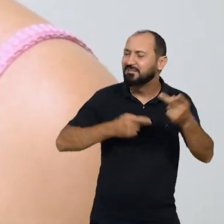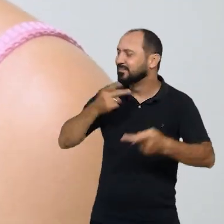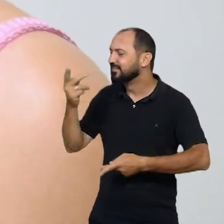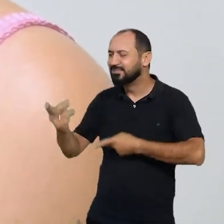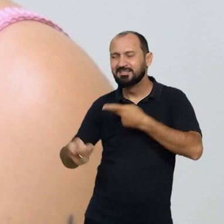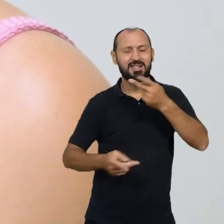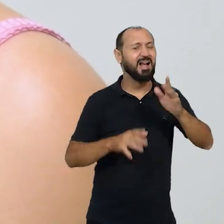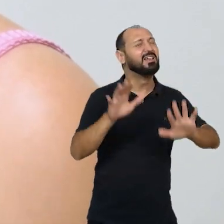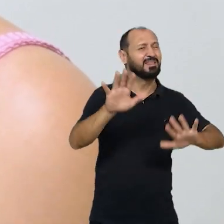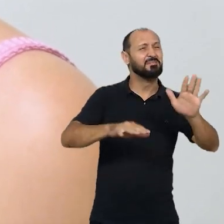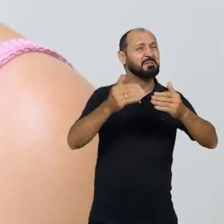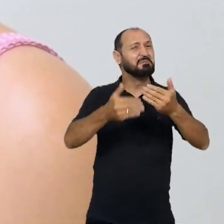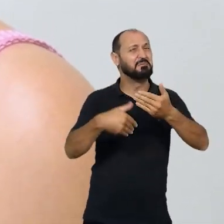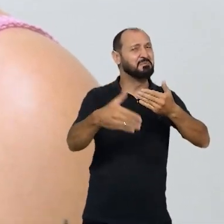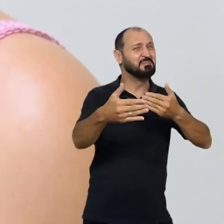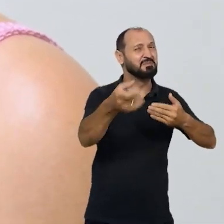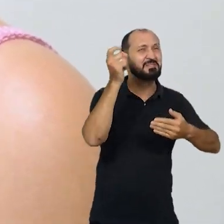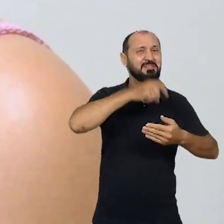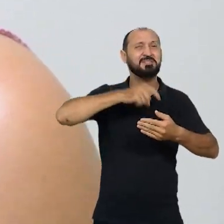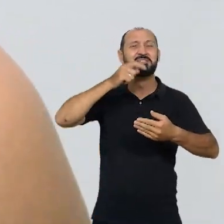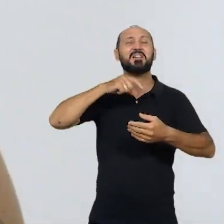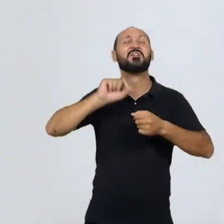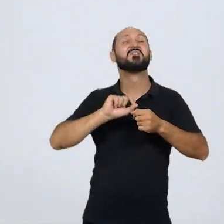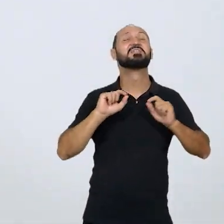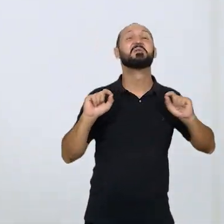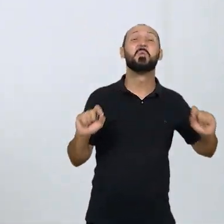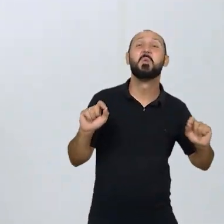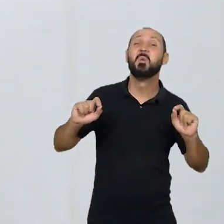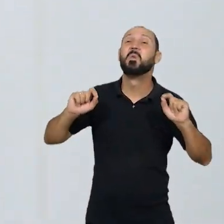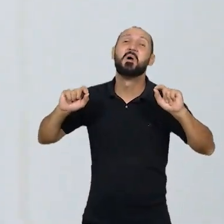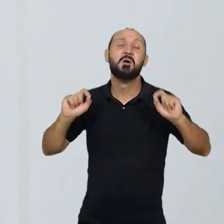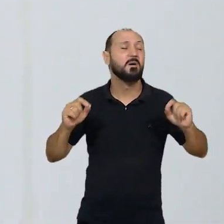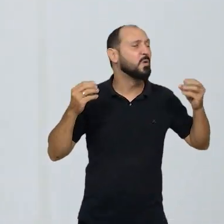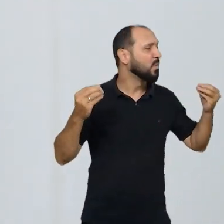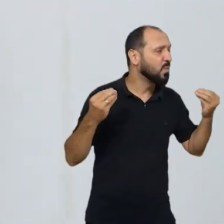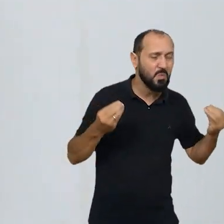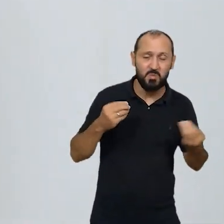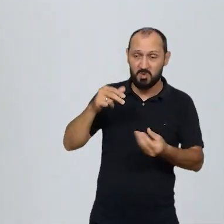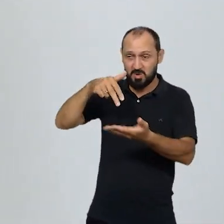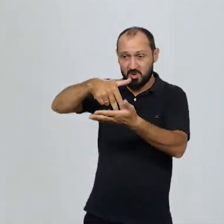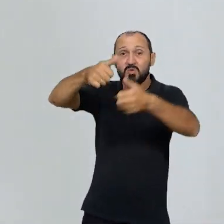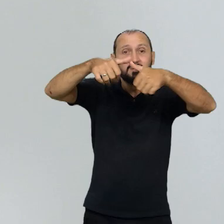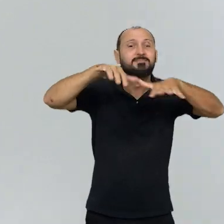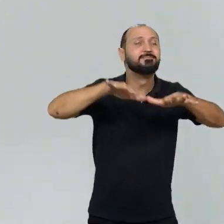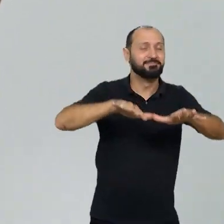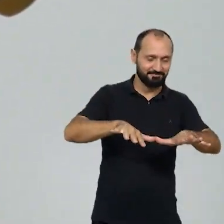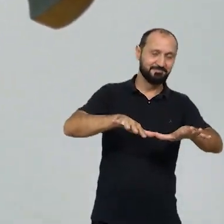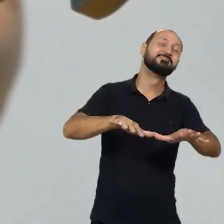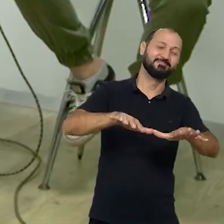vou mentir. O que será que eu faço? Como é que eu tô aqui?